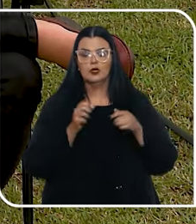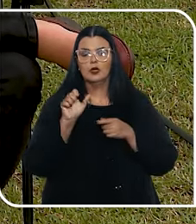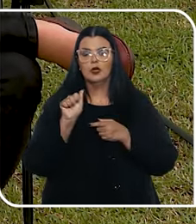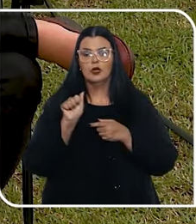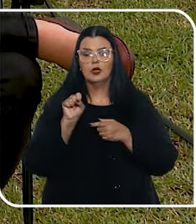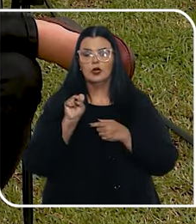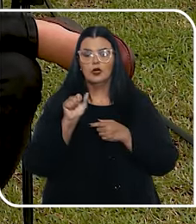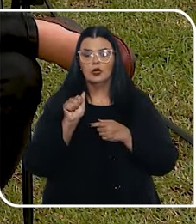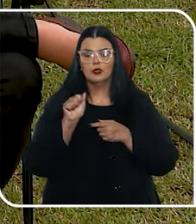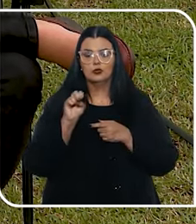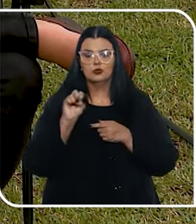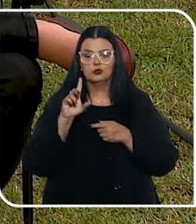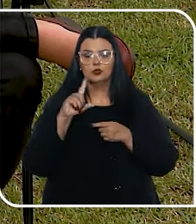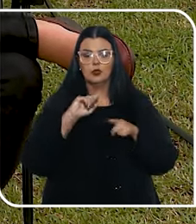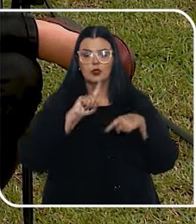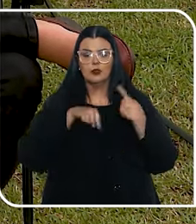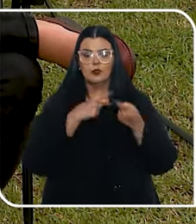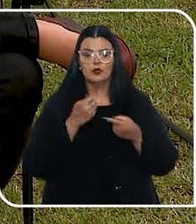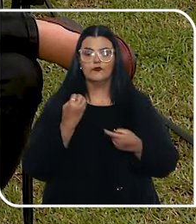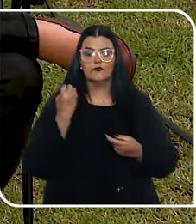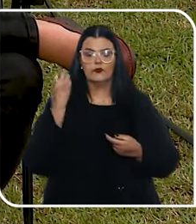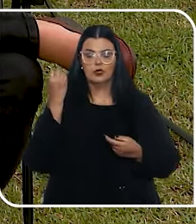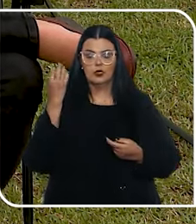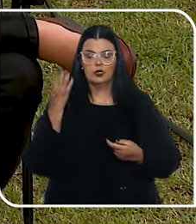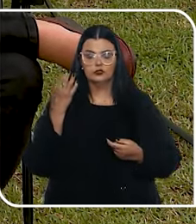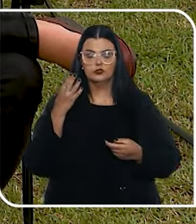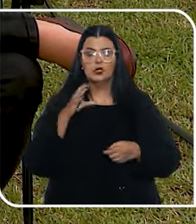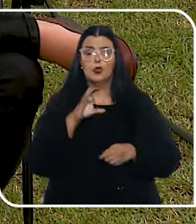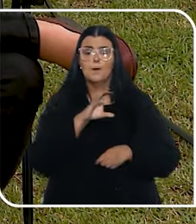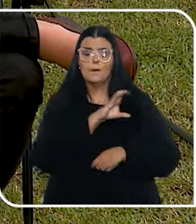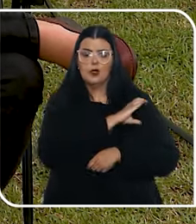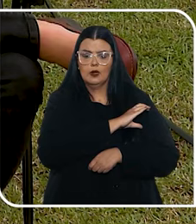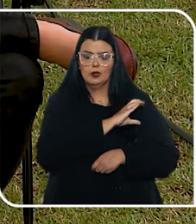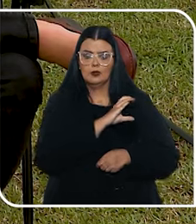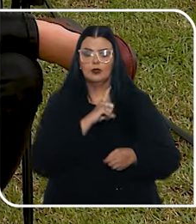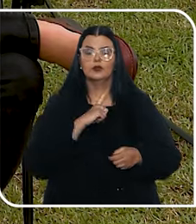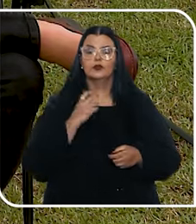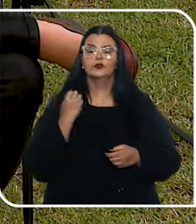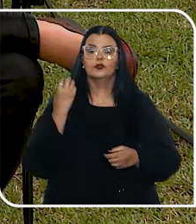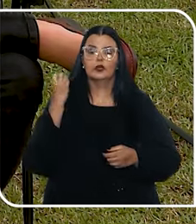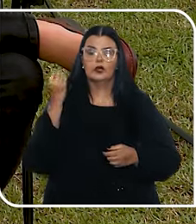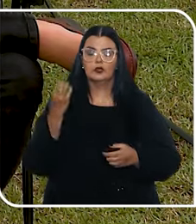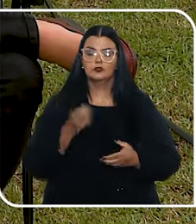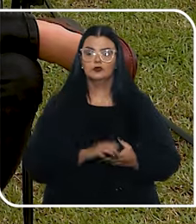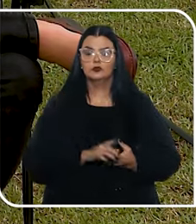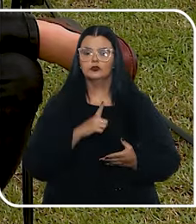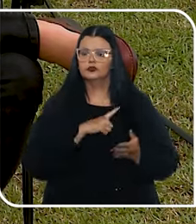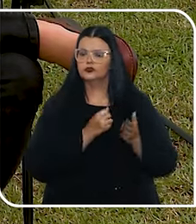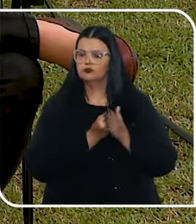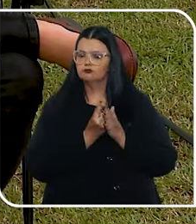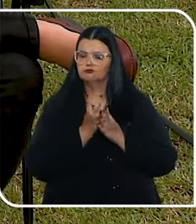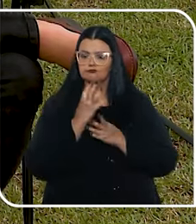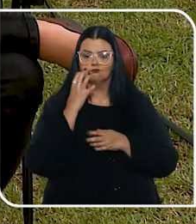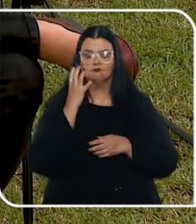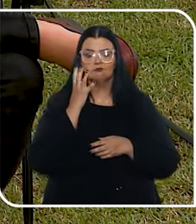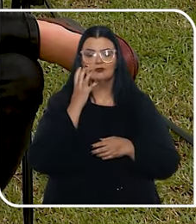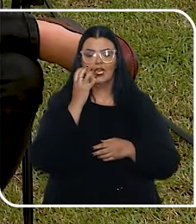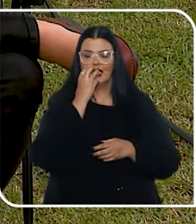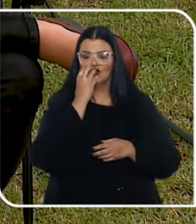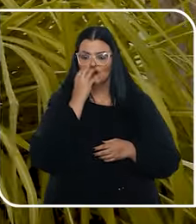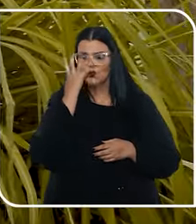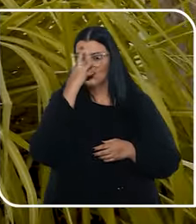Asa Sul. Foi depois de uma viagem, a gente fez uma viagem para o Canadá. E aí, nessa viagem, tinha muitos cachorros